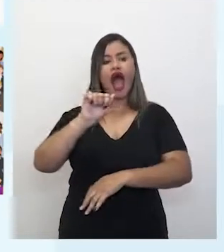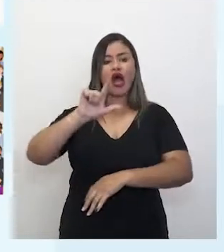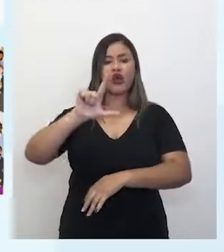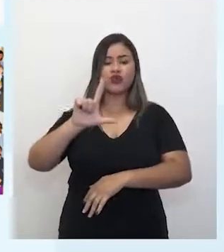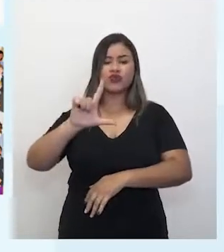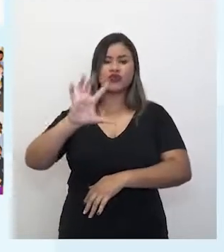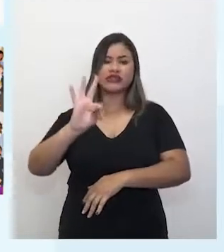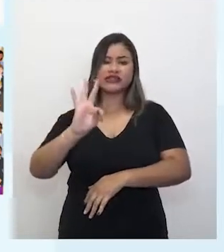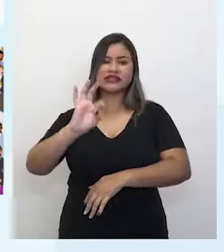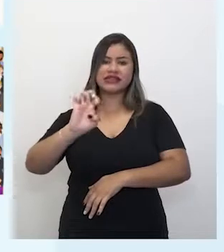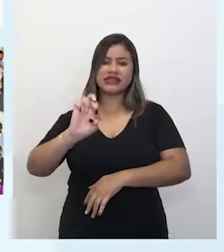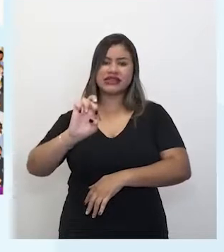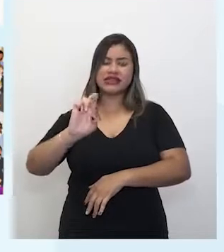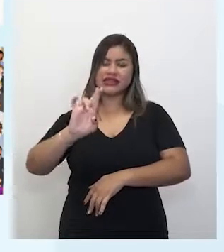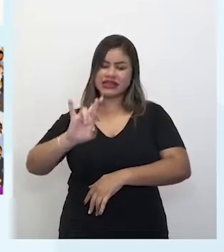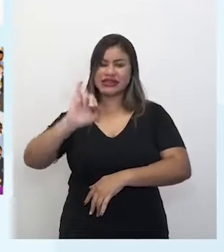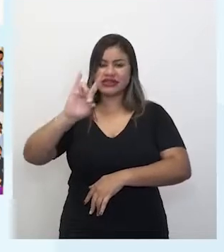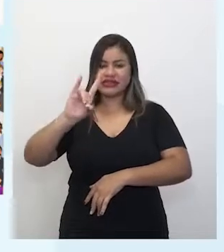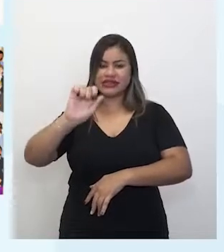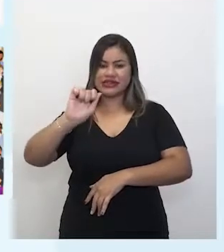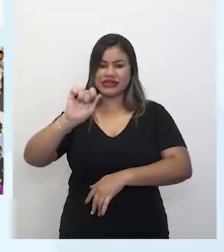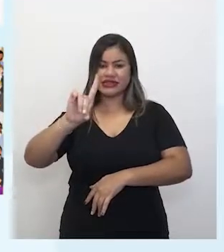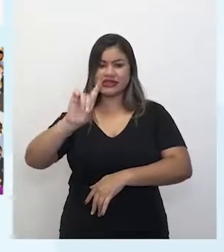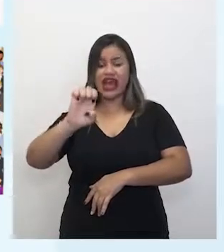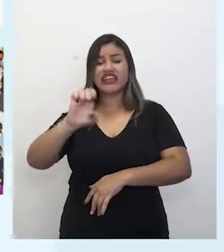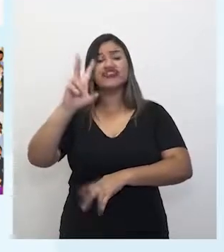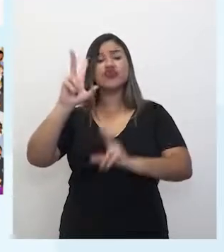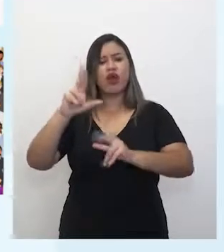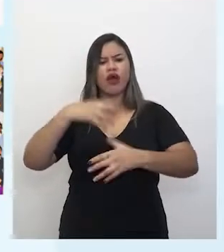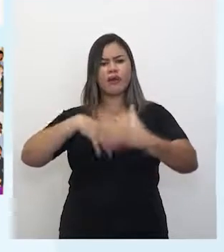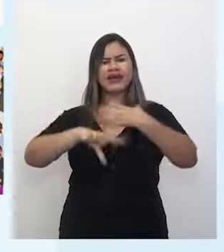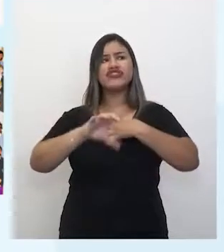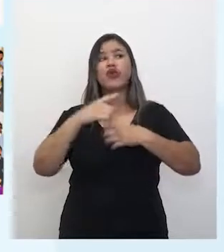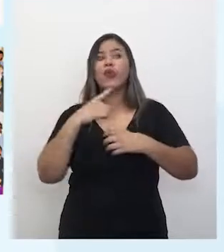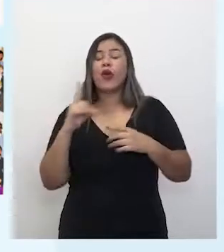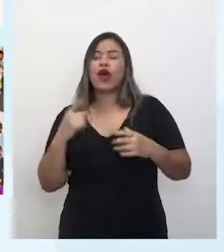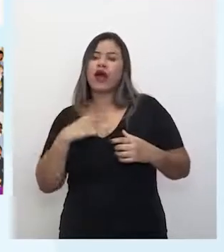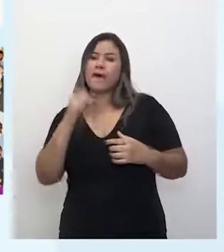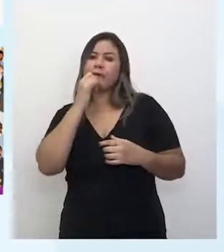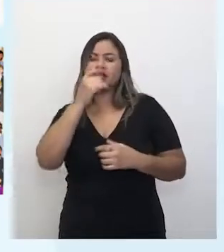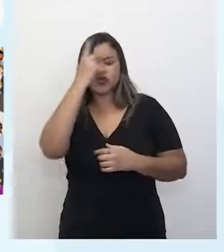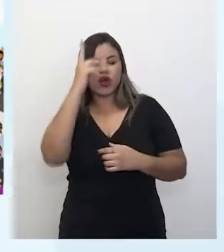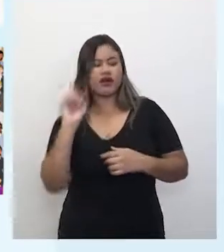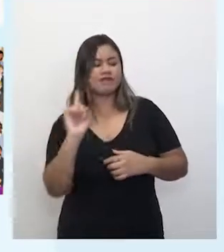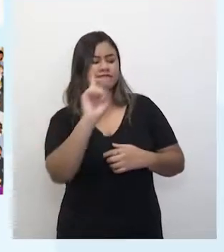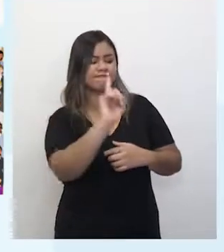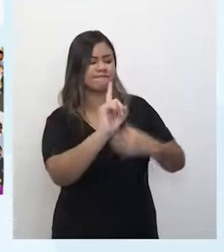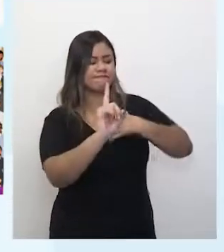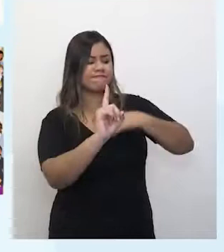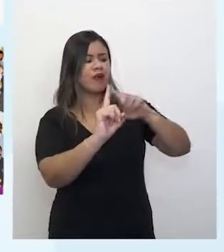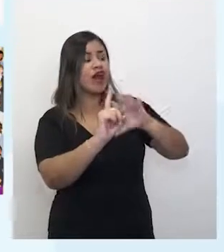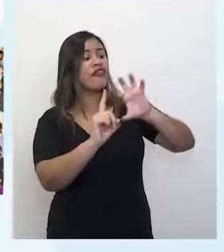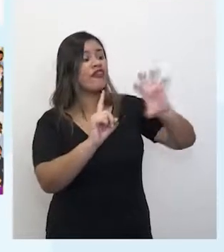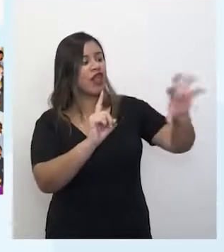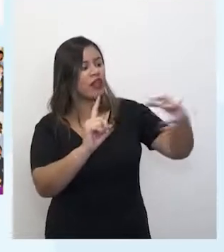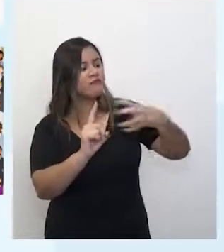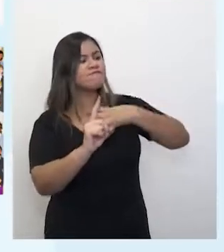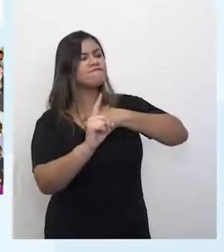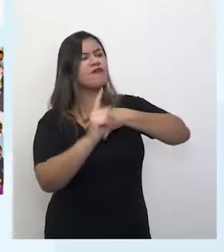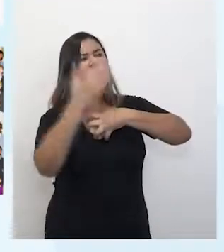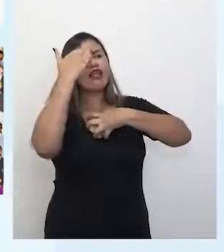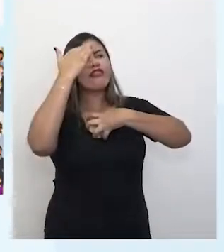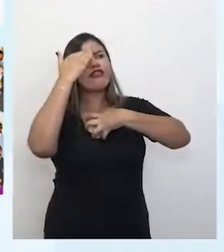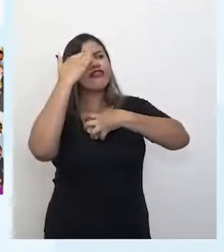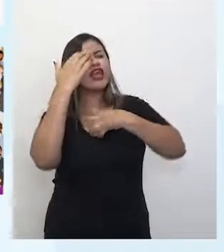eu compreender quais são as dores, as exclusões, as violências dessas minorias sociais, para